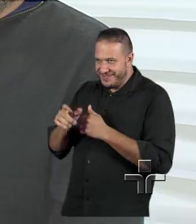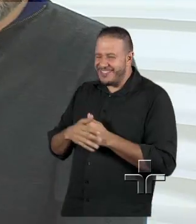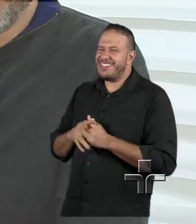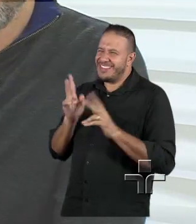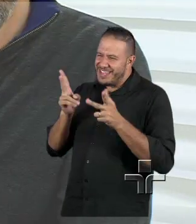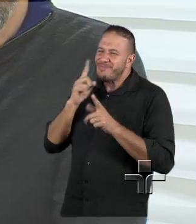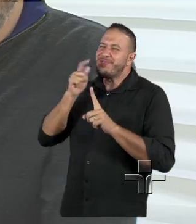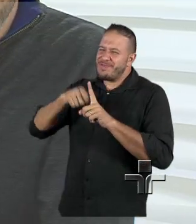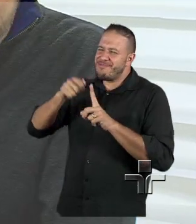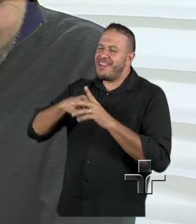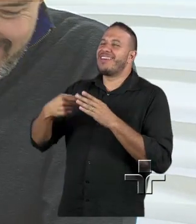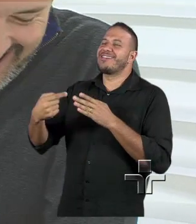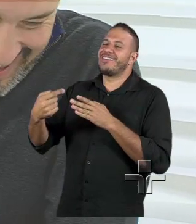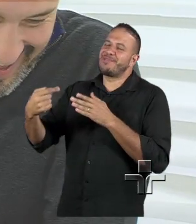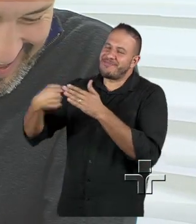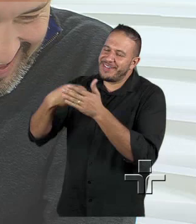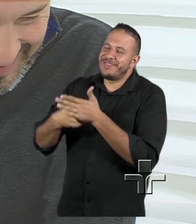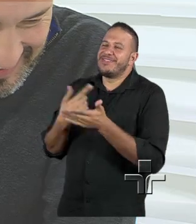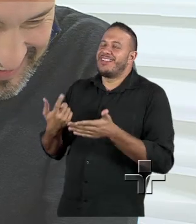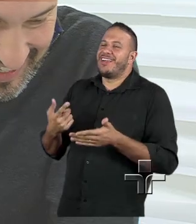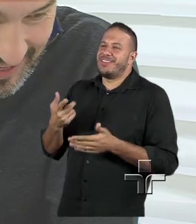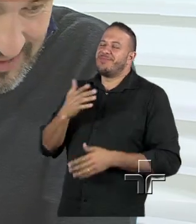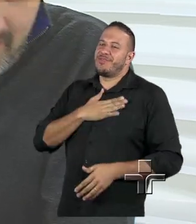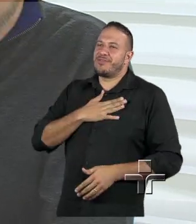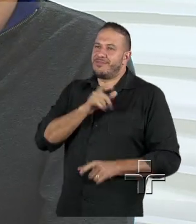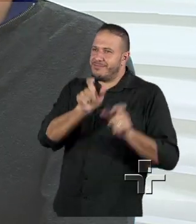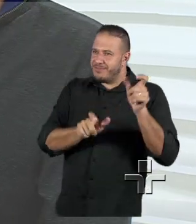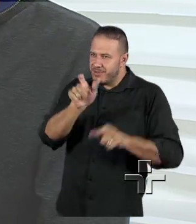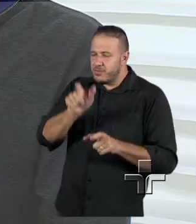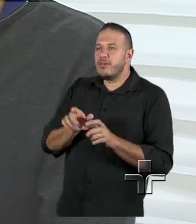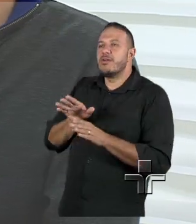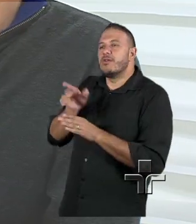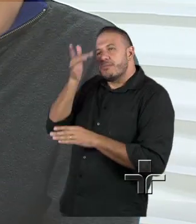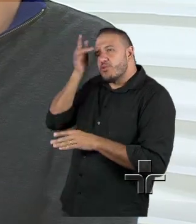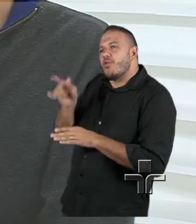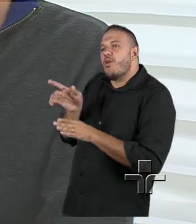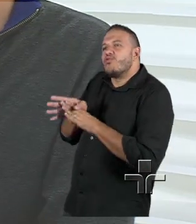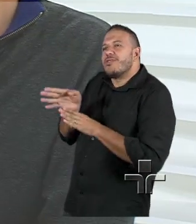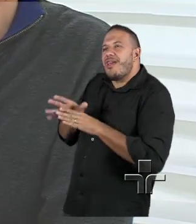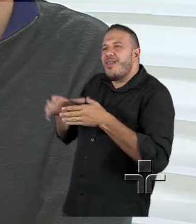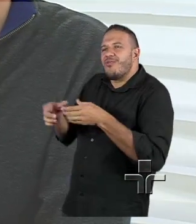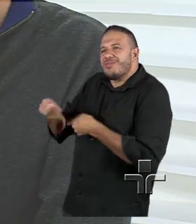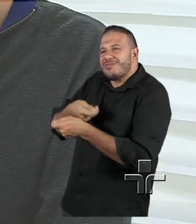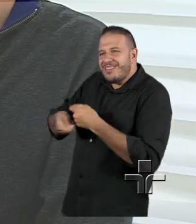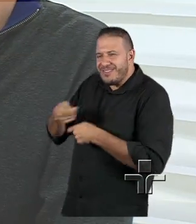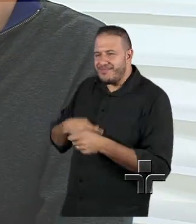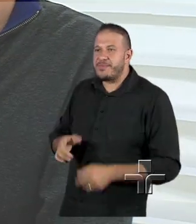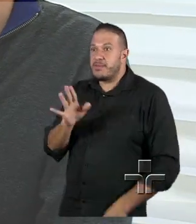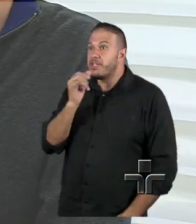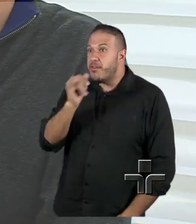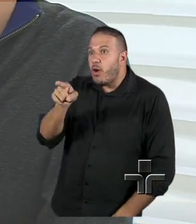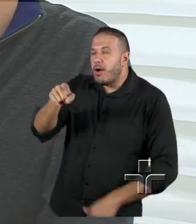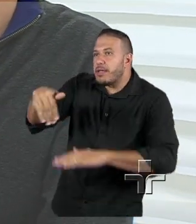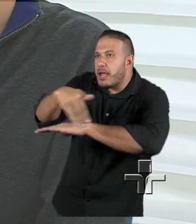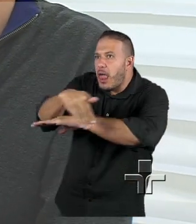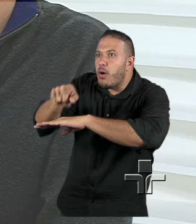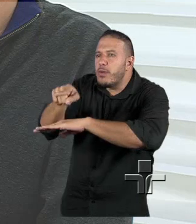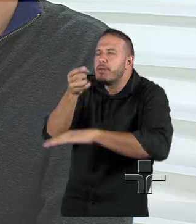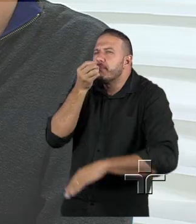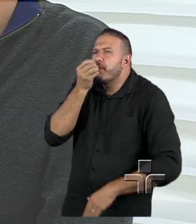mês dos nossos queridos conselheiros. Veja, o fato de você falar que naquela rua é uma boa rua